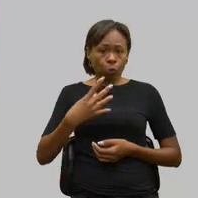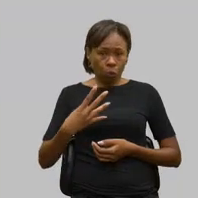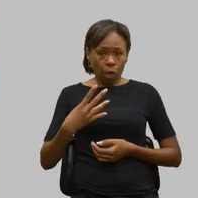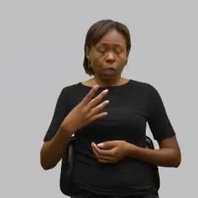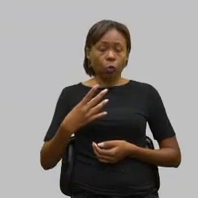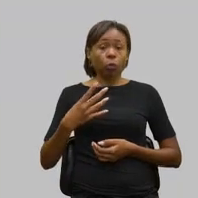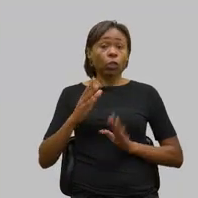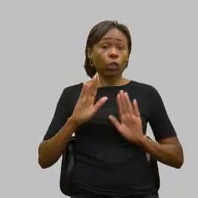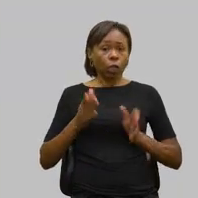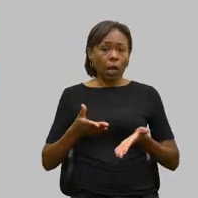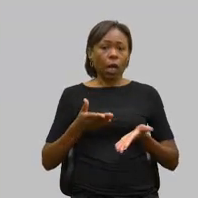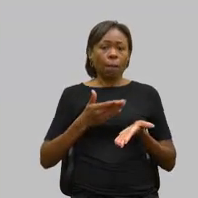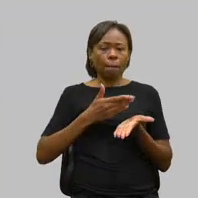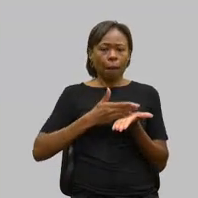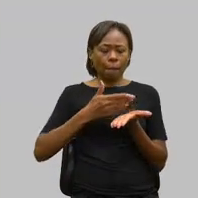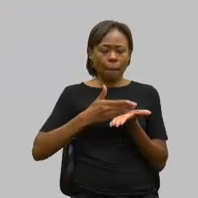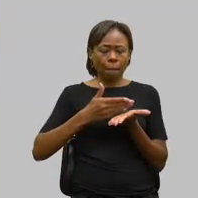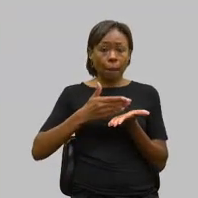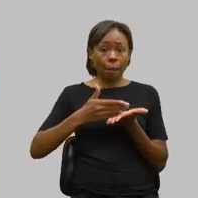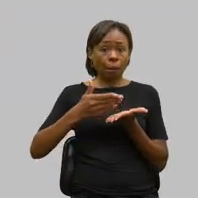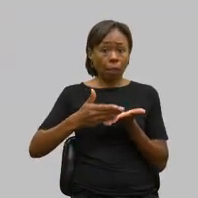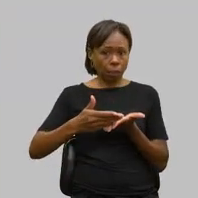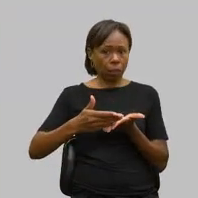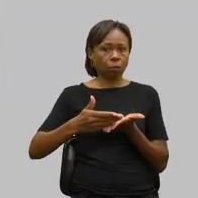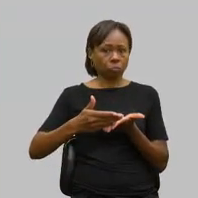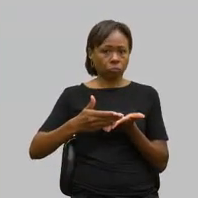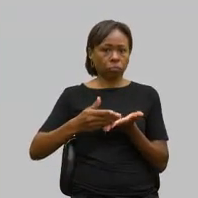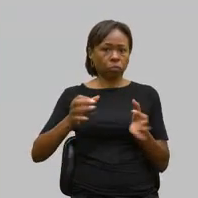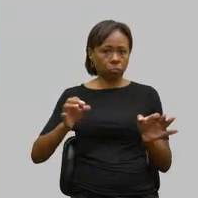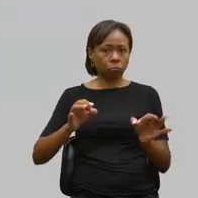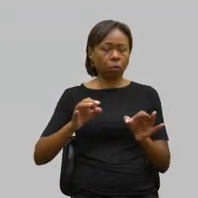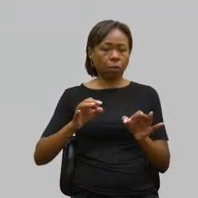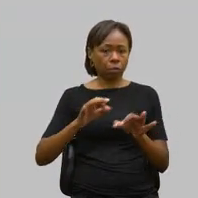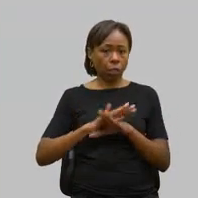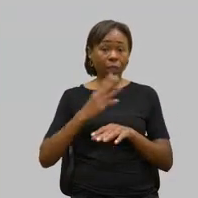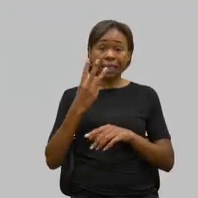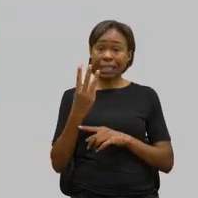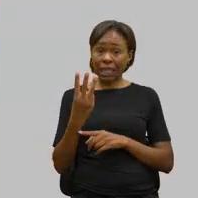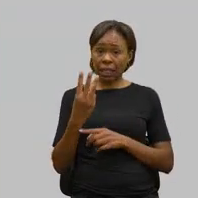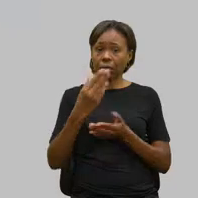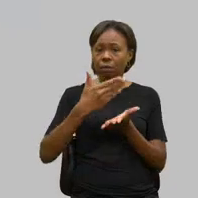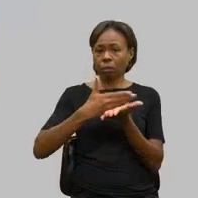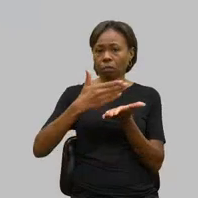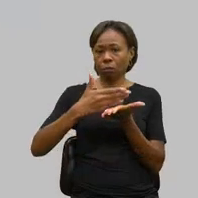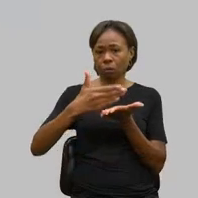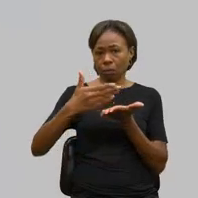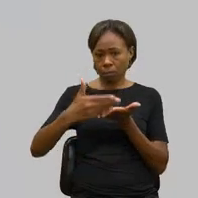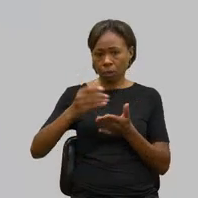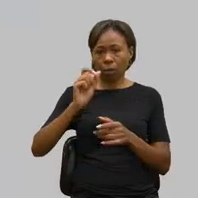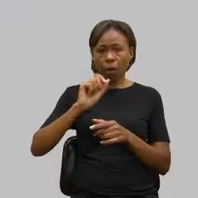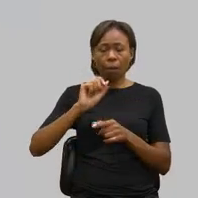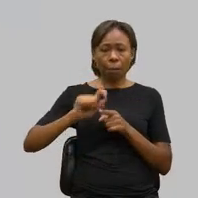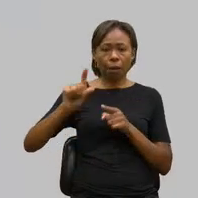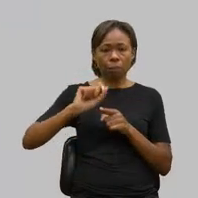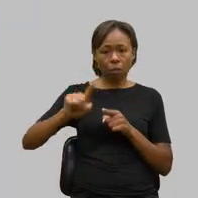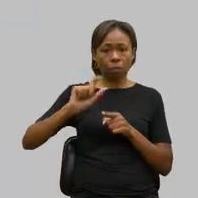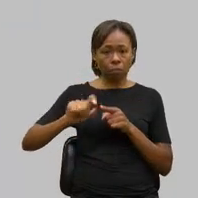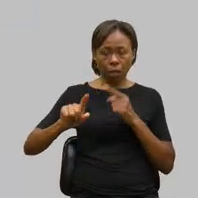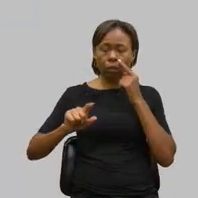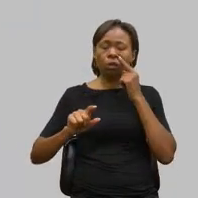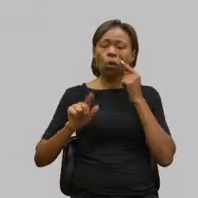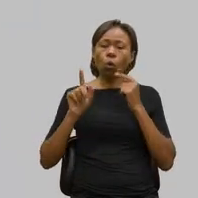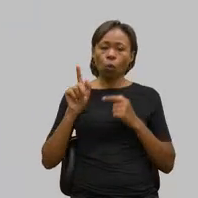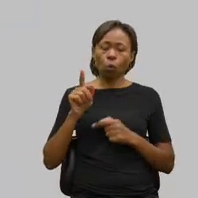parcelas, lembrando que nós adiantamos três parcelas, o vice-governador Matheus Simões anunciou e já